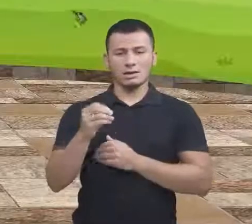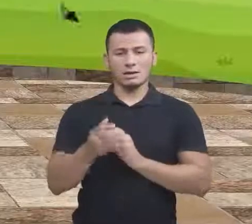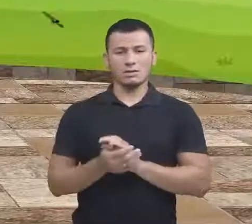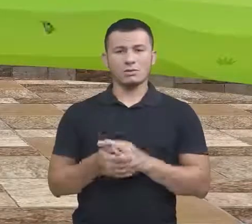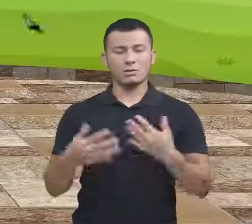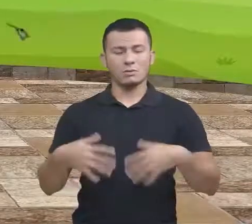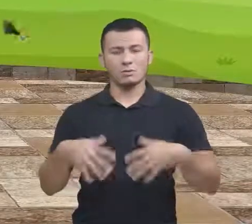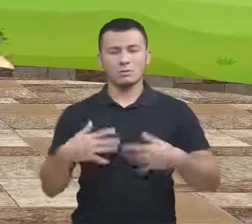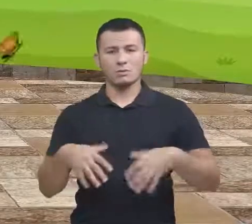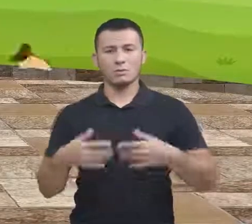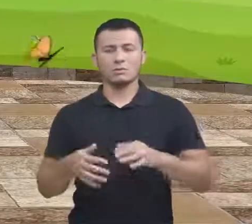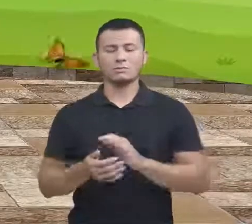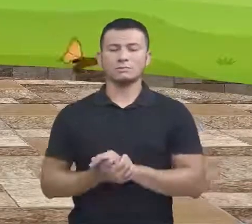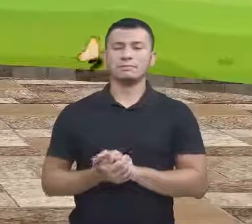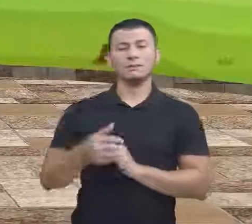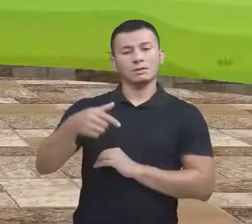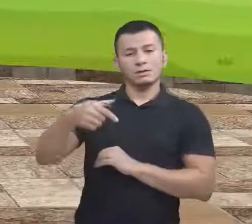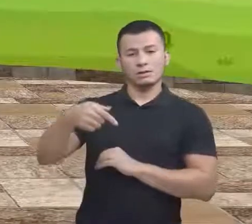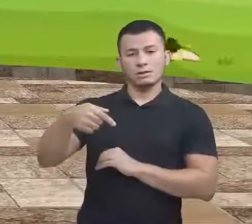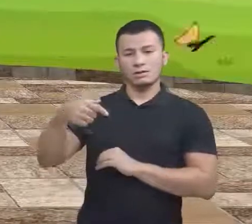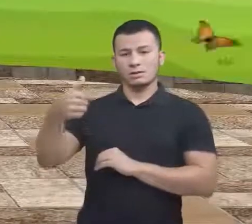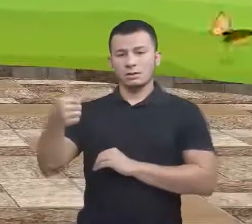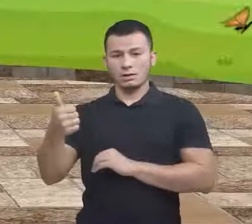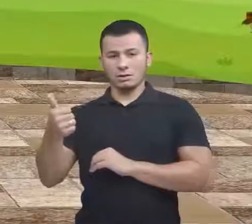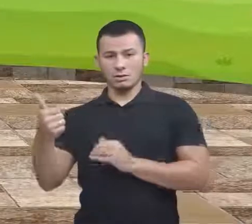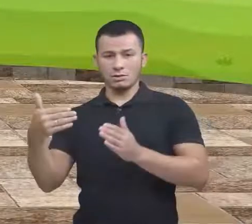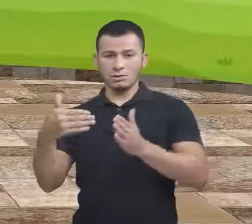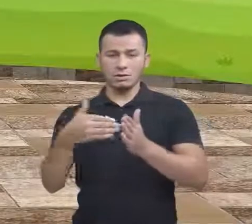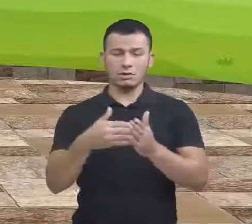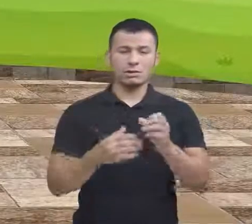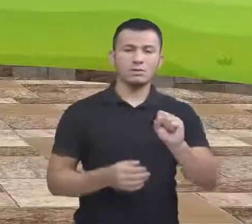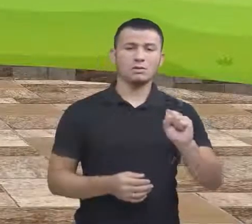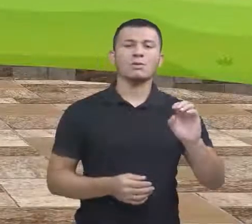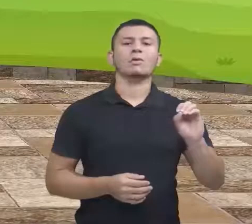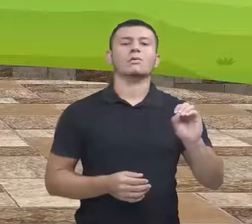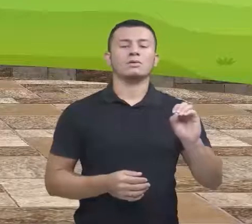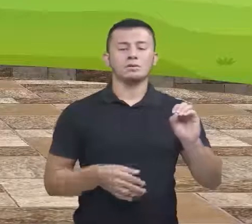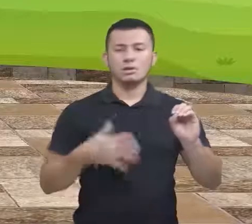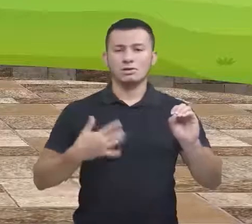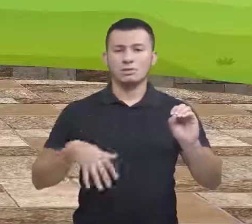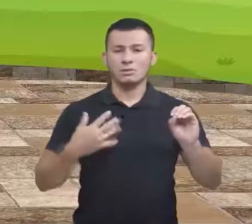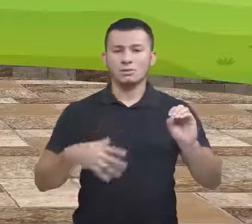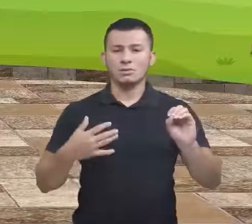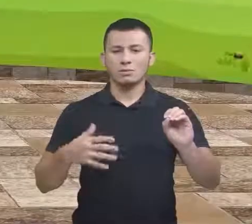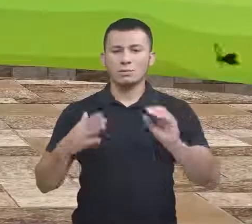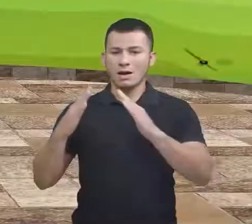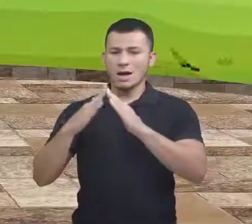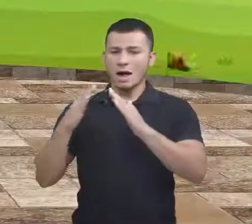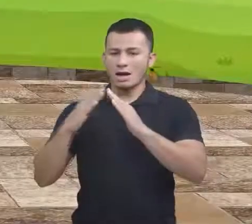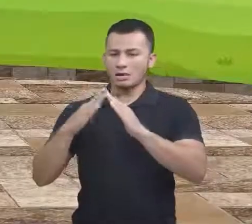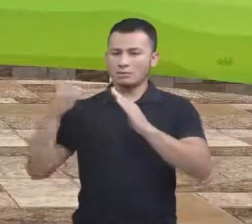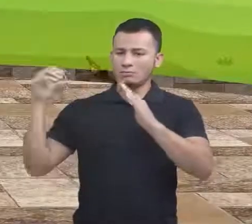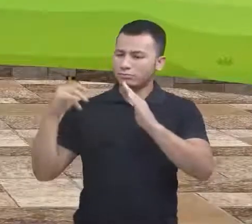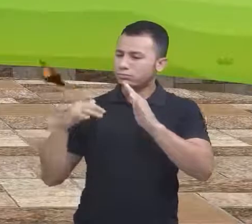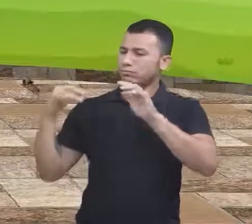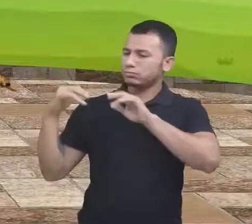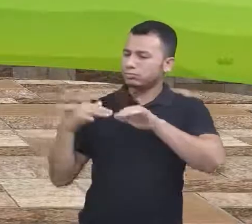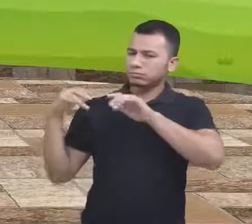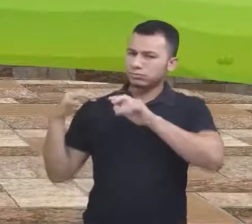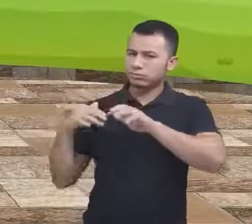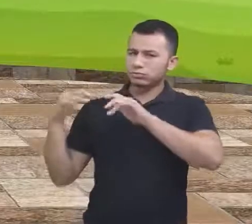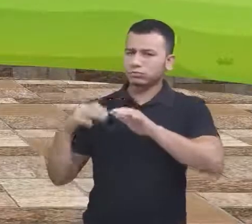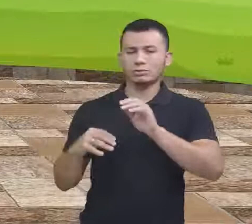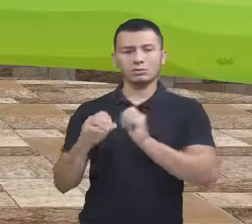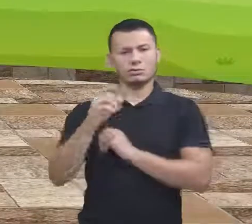disso duas 71 a 80 EA kazim shendu já tinha oito